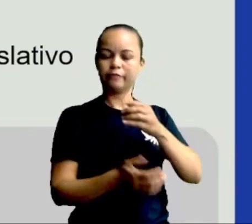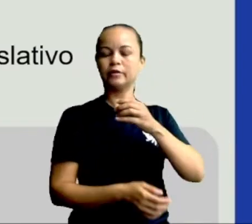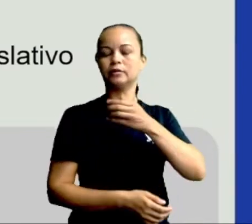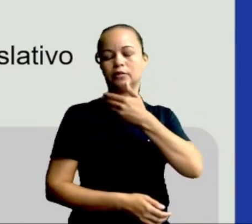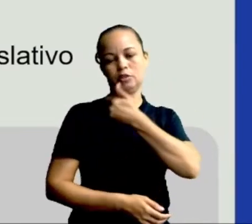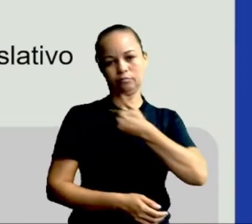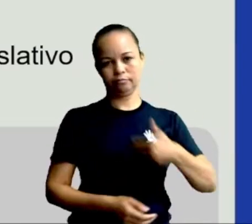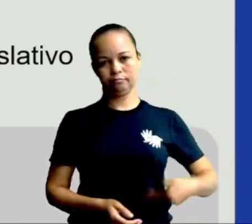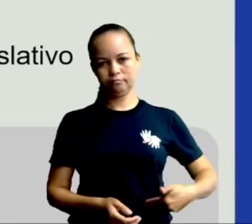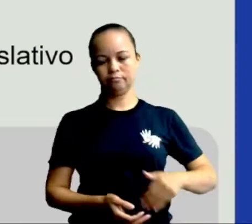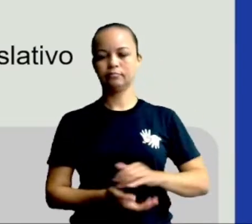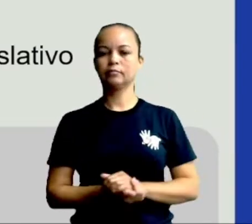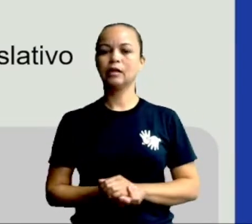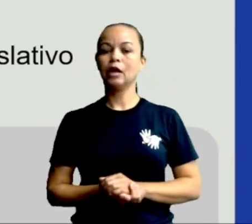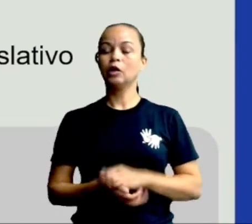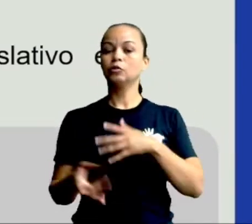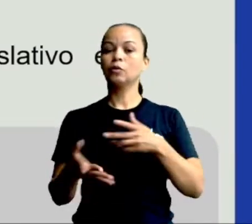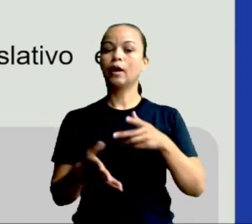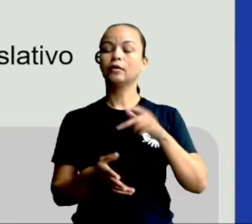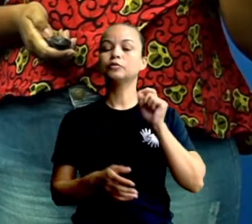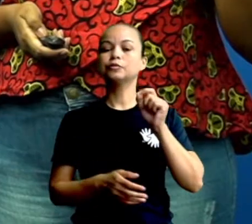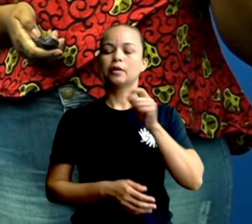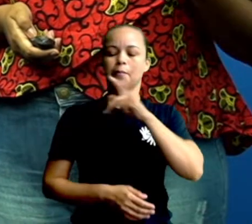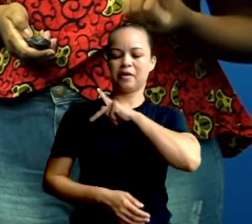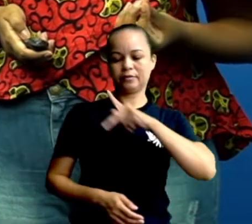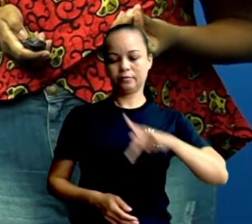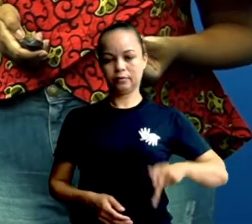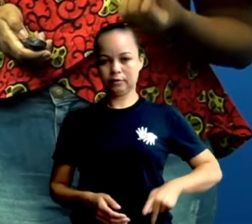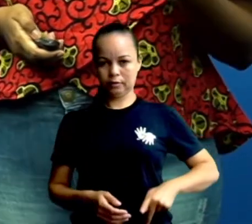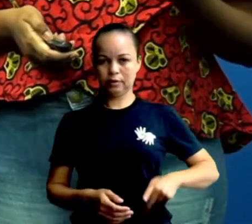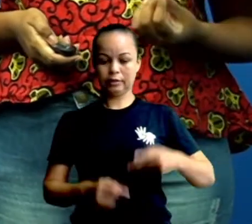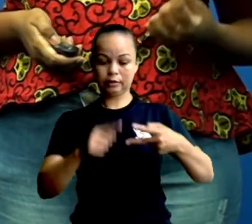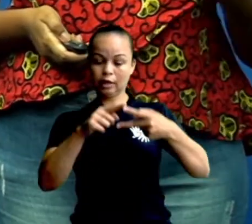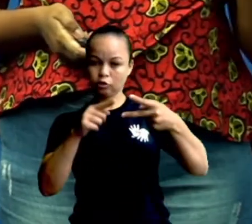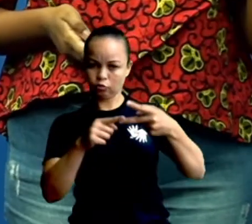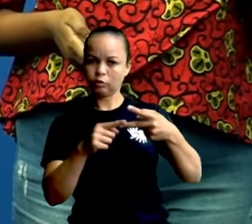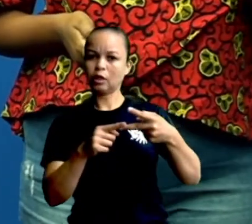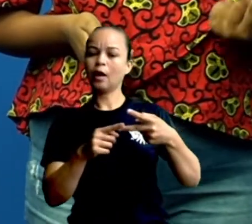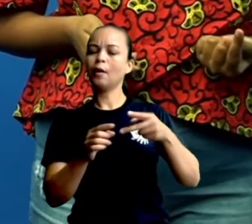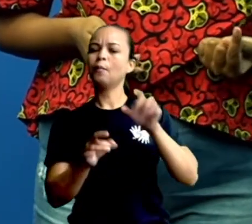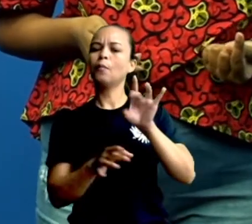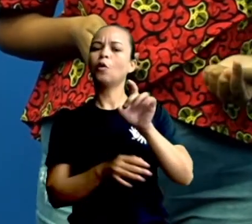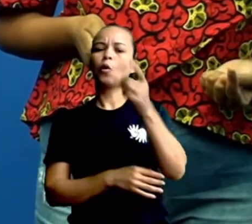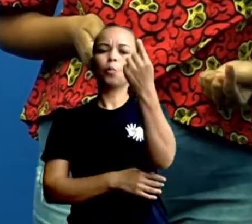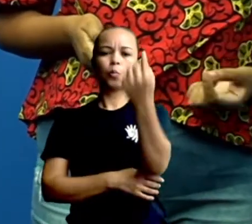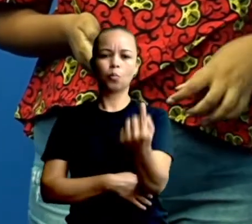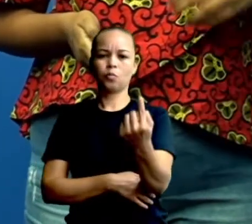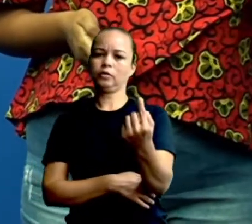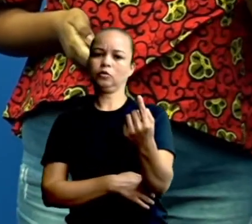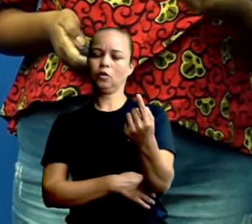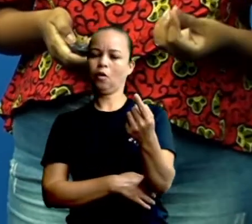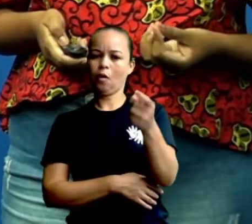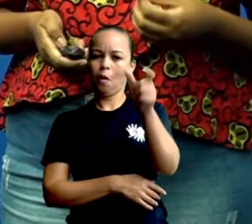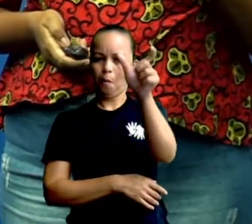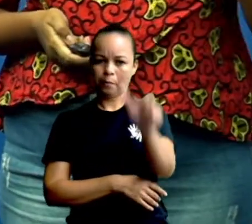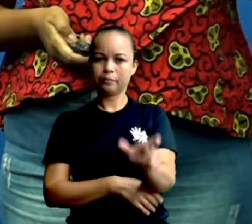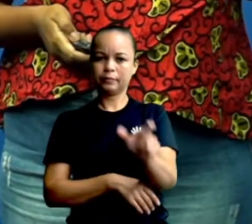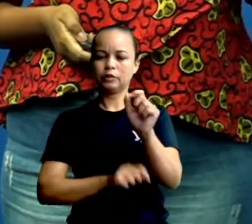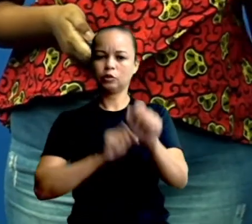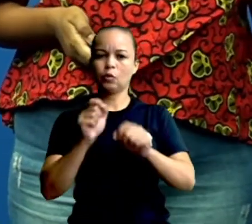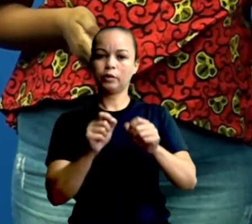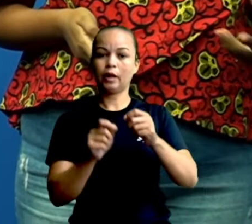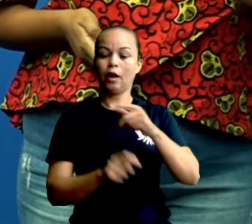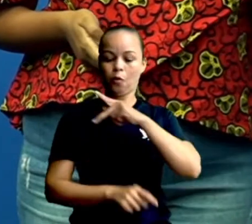governo. No caso do presidencialismo, essas duas funções são exercidas por uma só pessoa. Tá? O